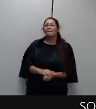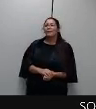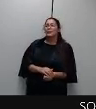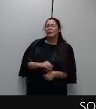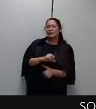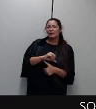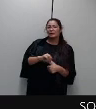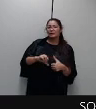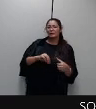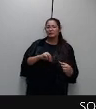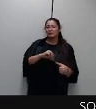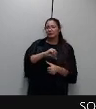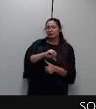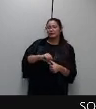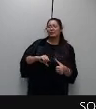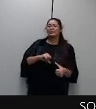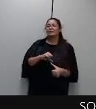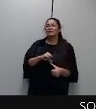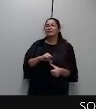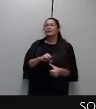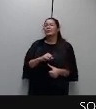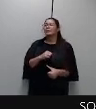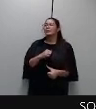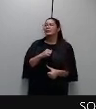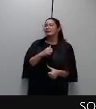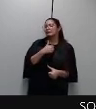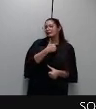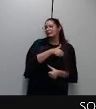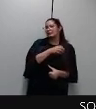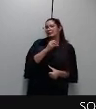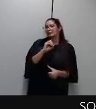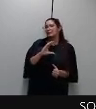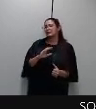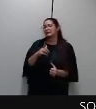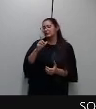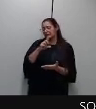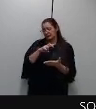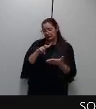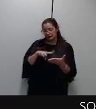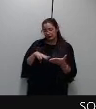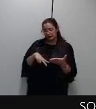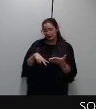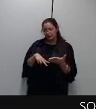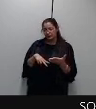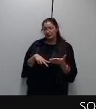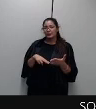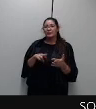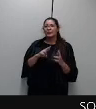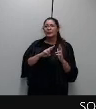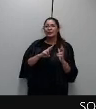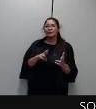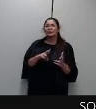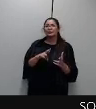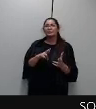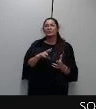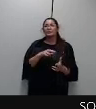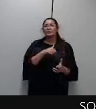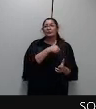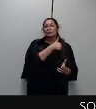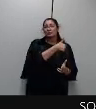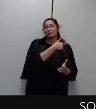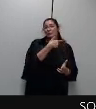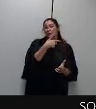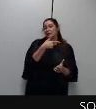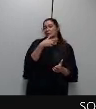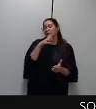nós temos aqui o item 10 da minha lista é o recurso especial de número 1 milhão 642